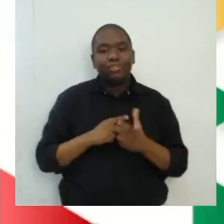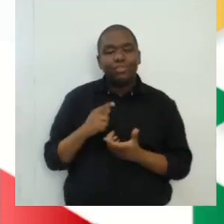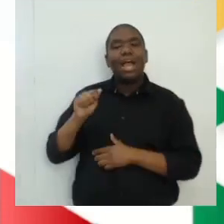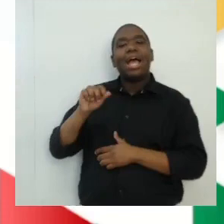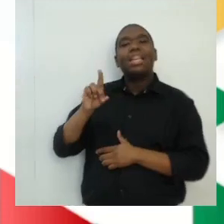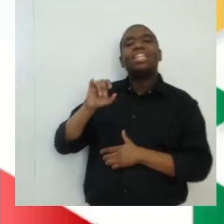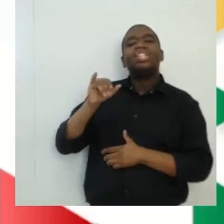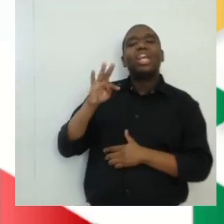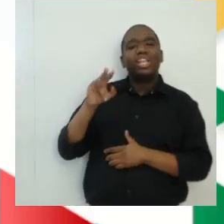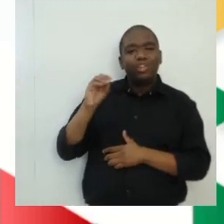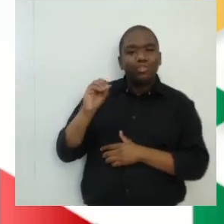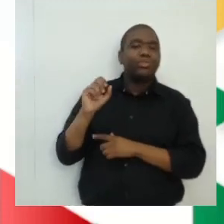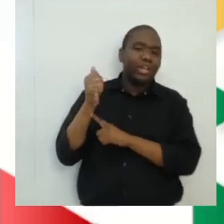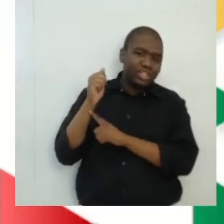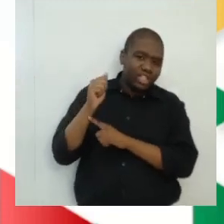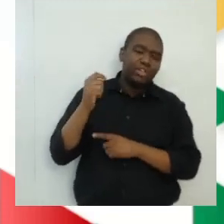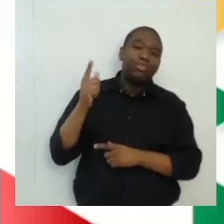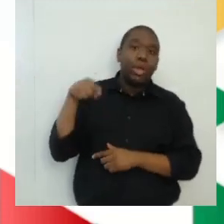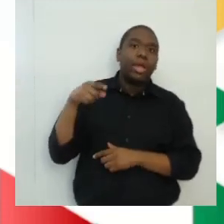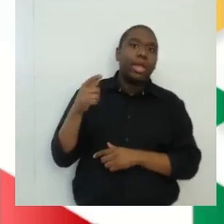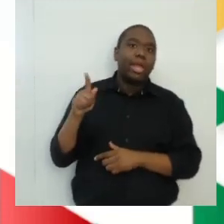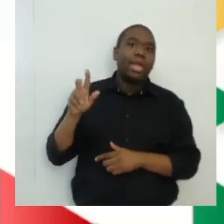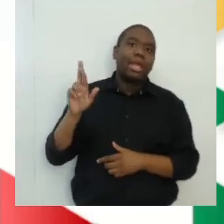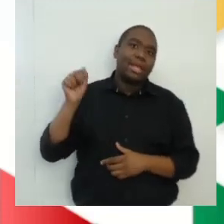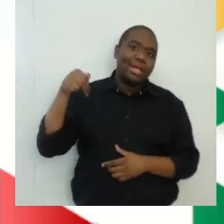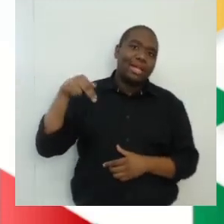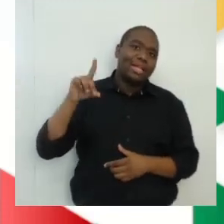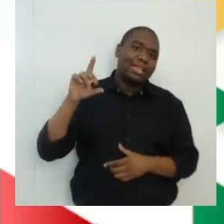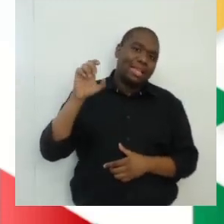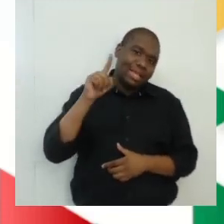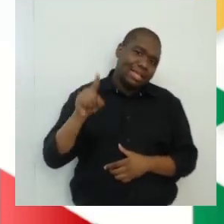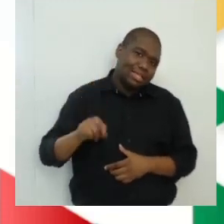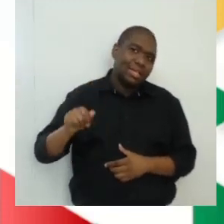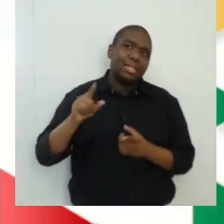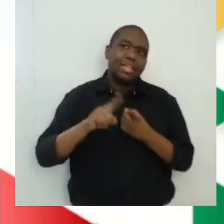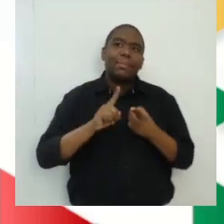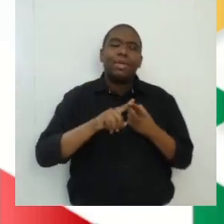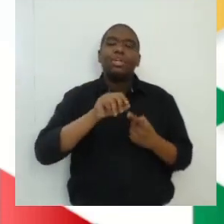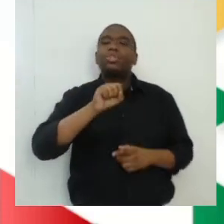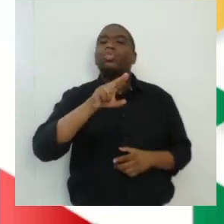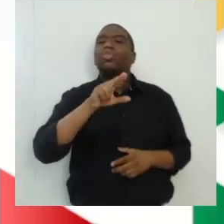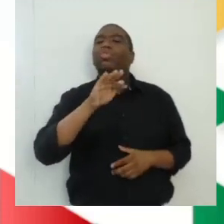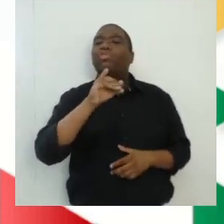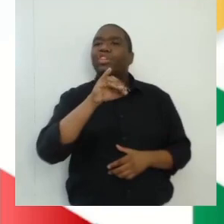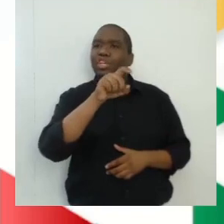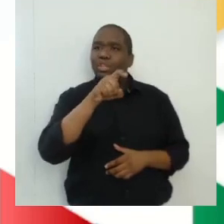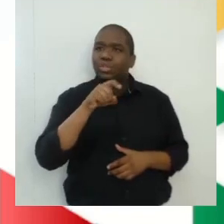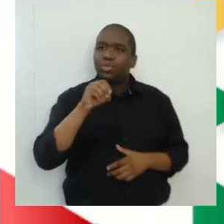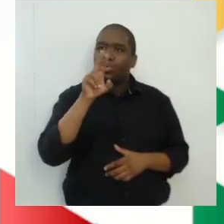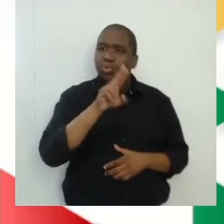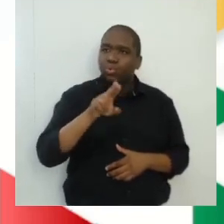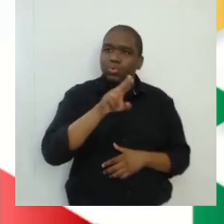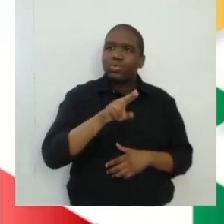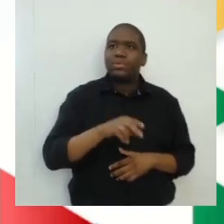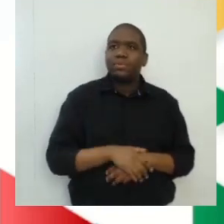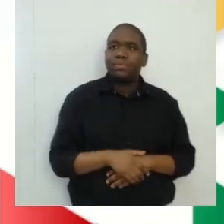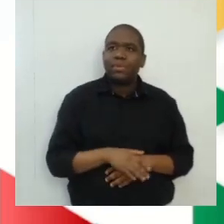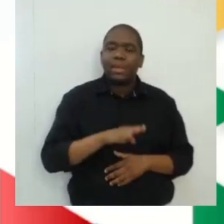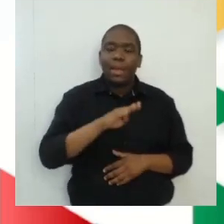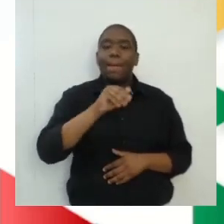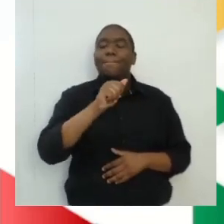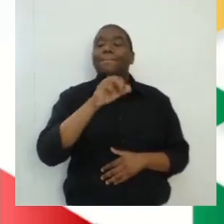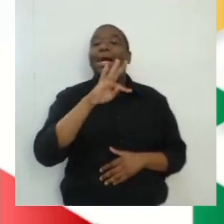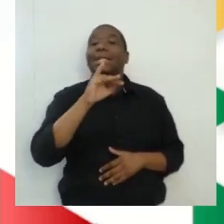grandeza, certo? No sufixo isar, que forma verbo atualizar,